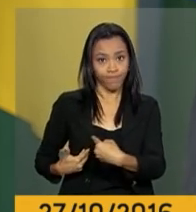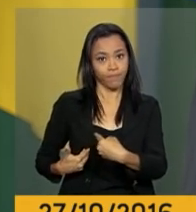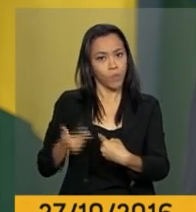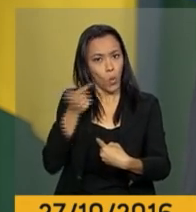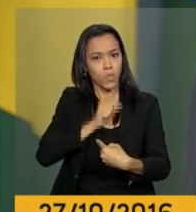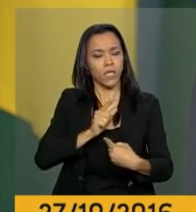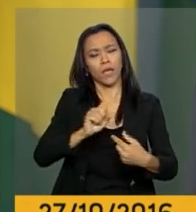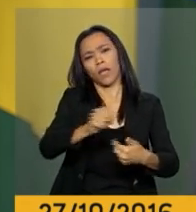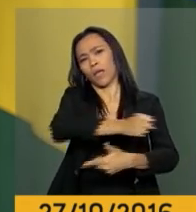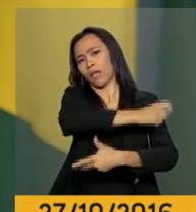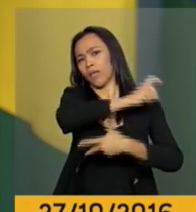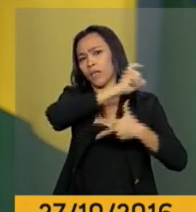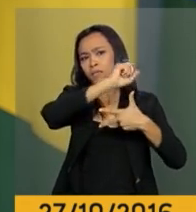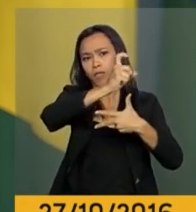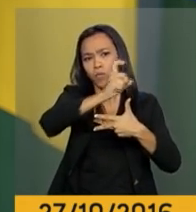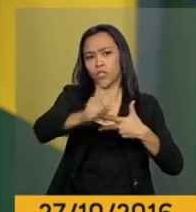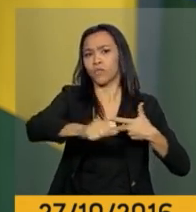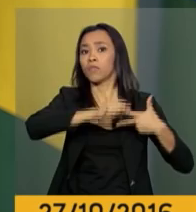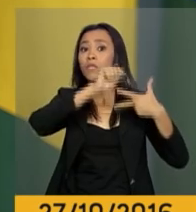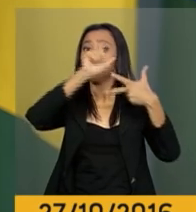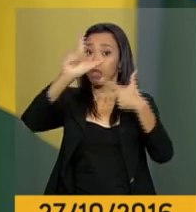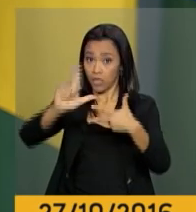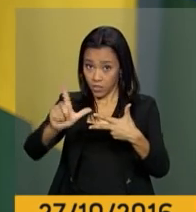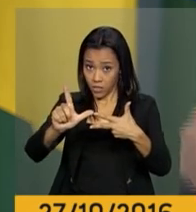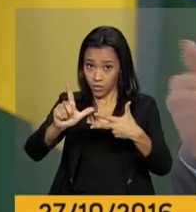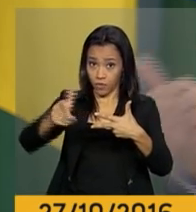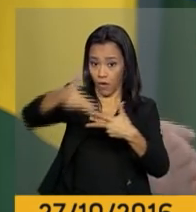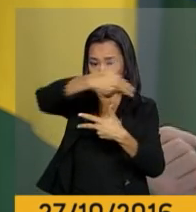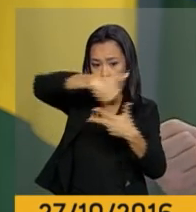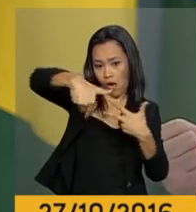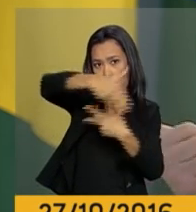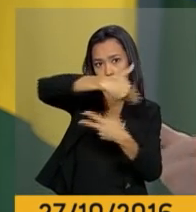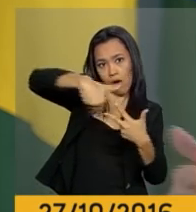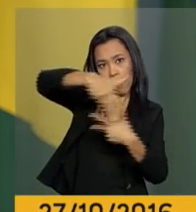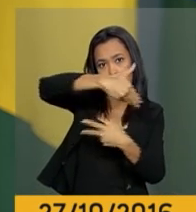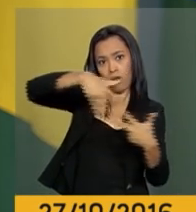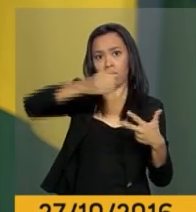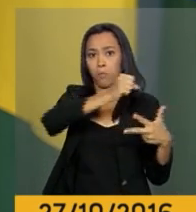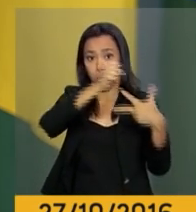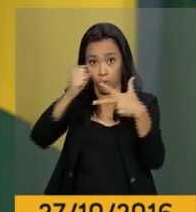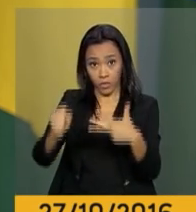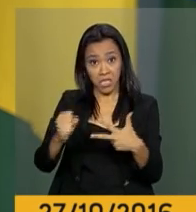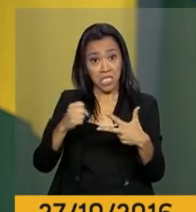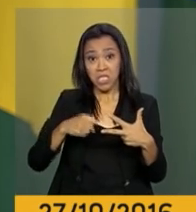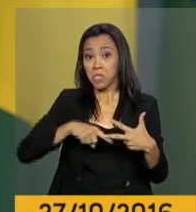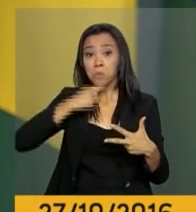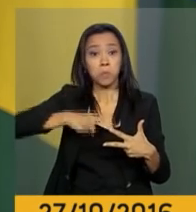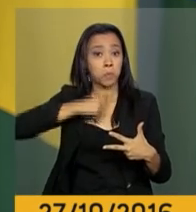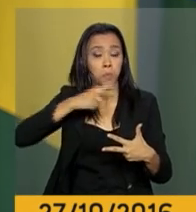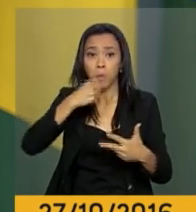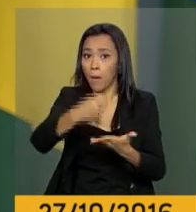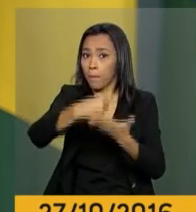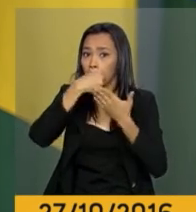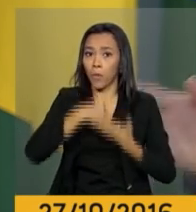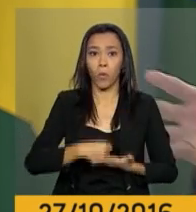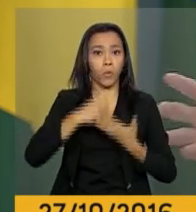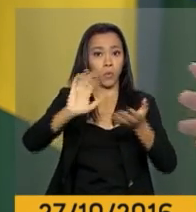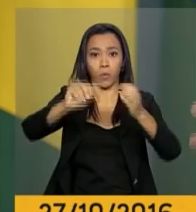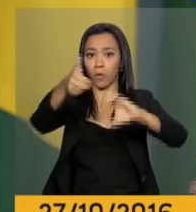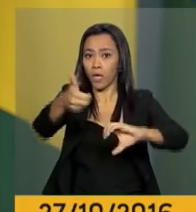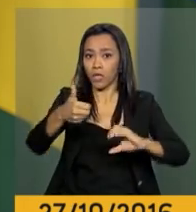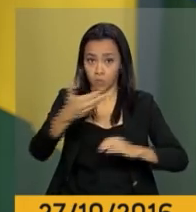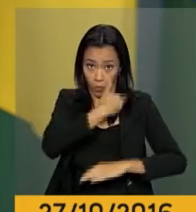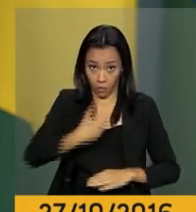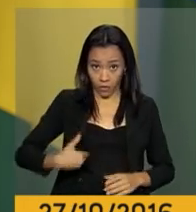do Executivo com o Legislativo. Se nós não tivermos o apoio do Congresso Nacional, nós não